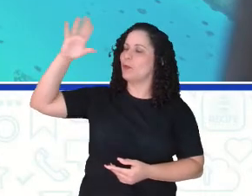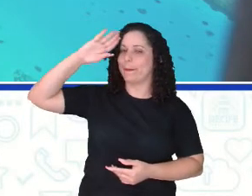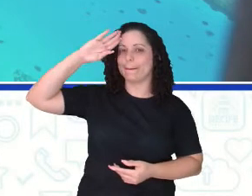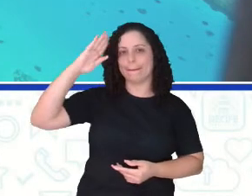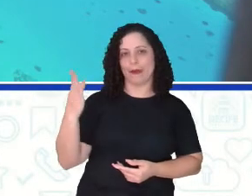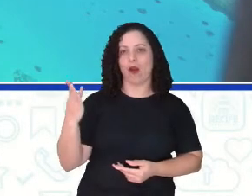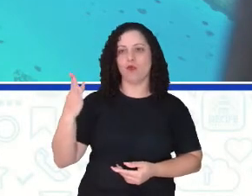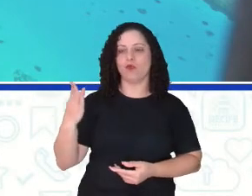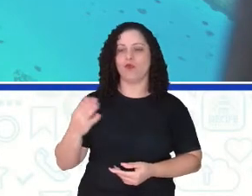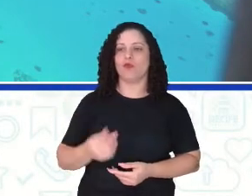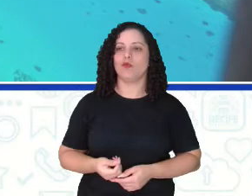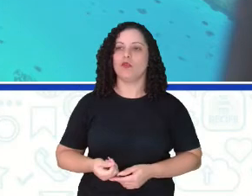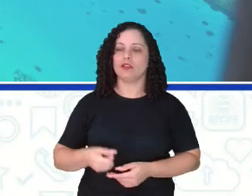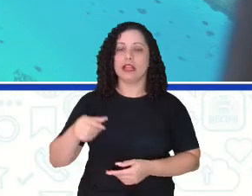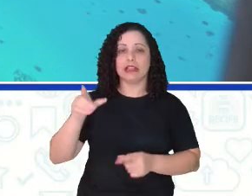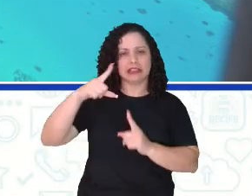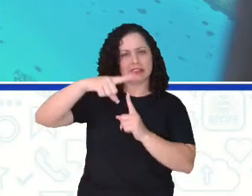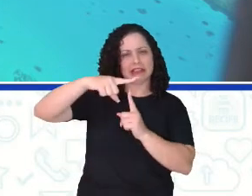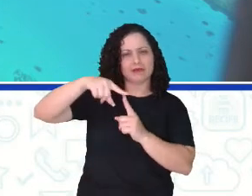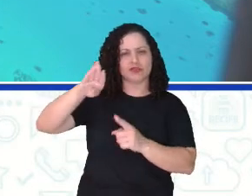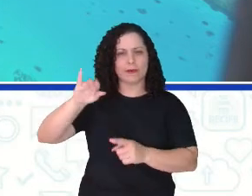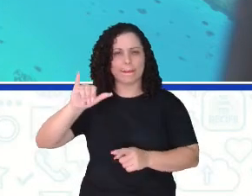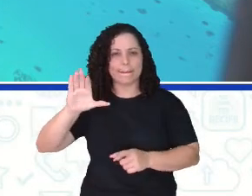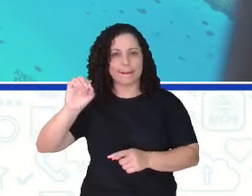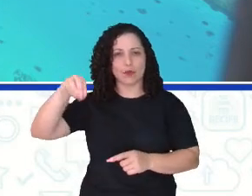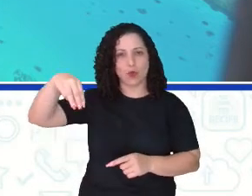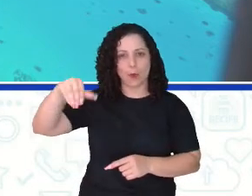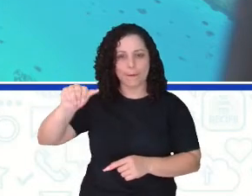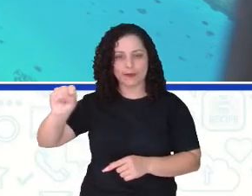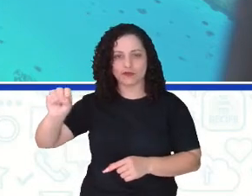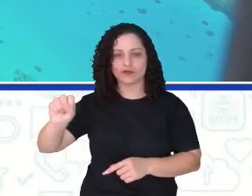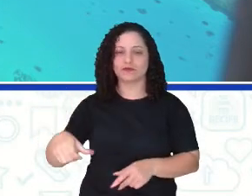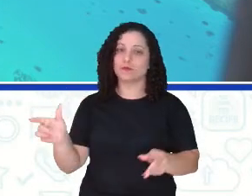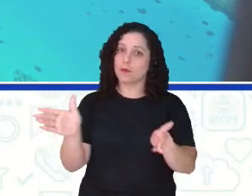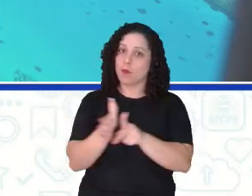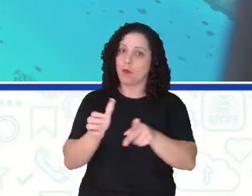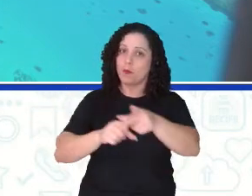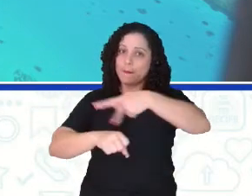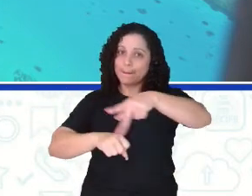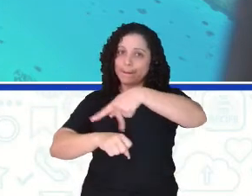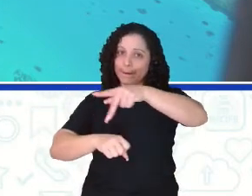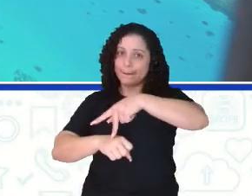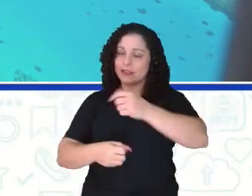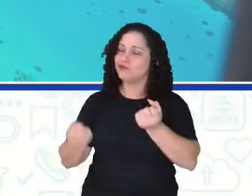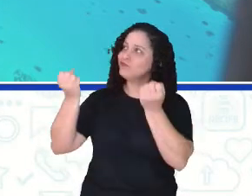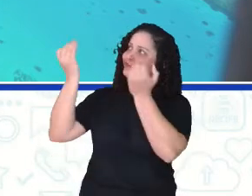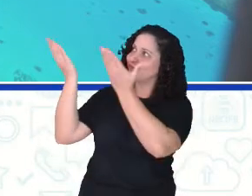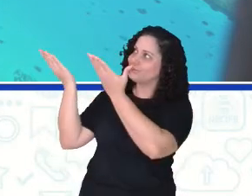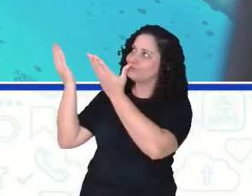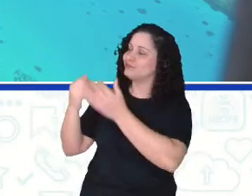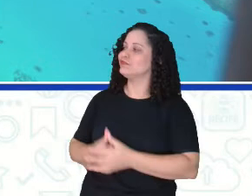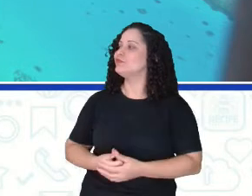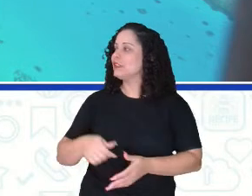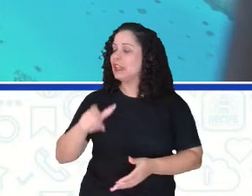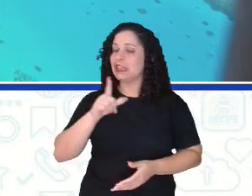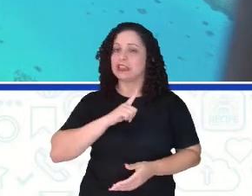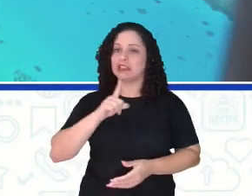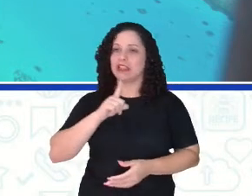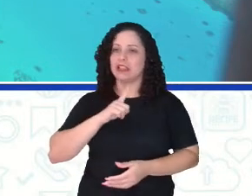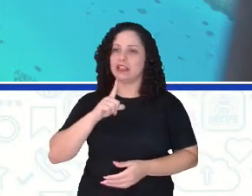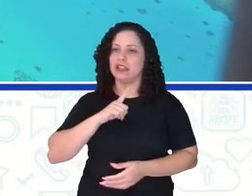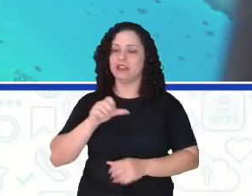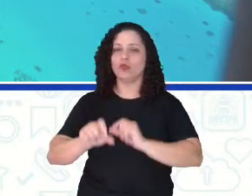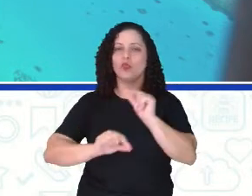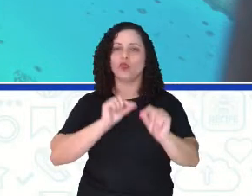principais biomas da Austrália, né? Então, só para ficar mais nítido para vocês, a gente vai ter aí os que estão mais